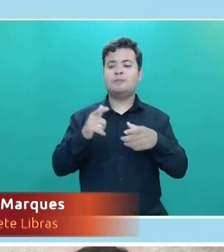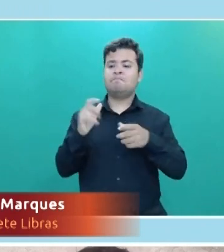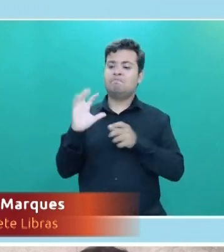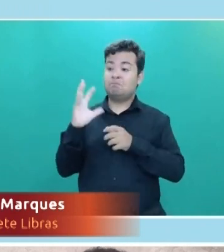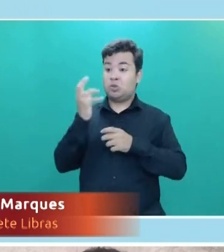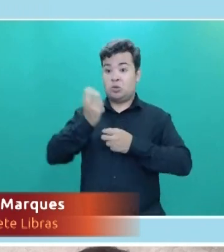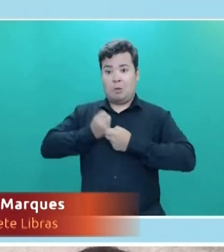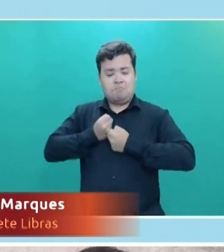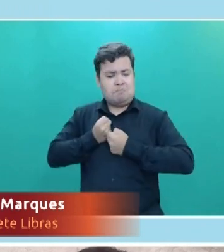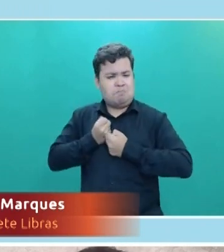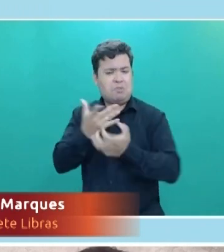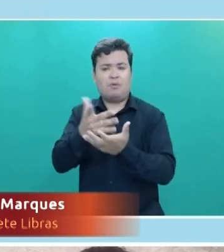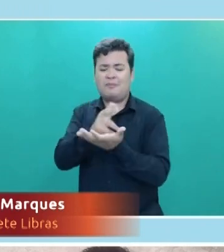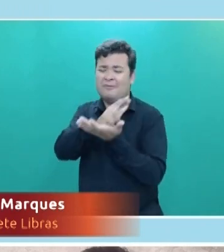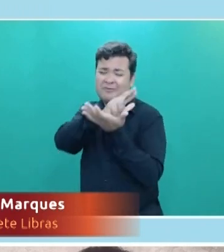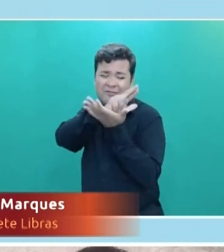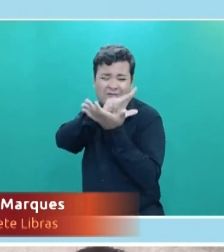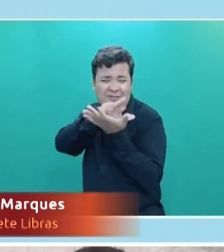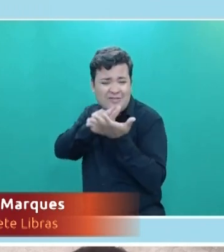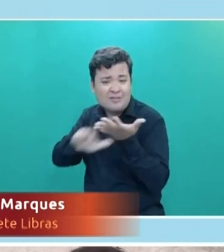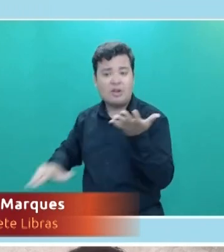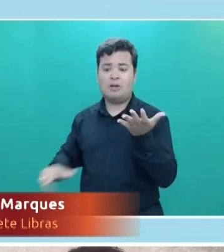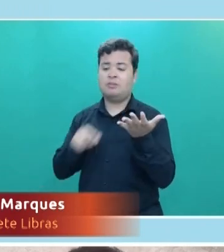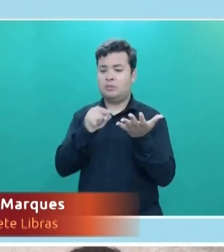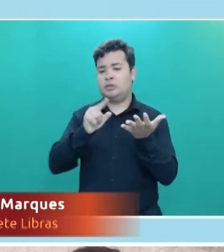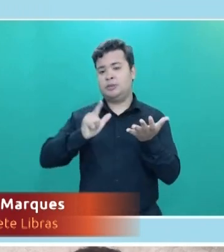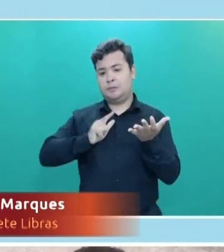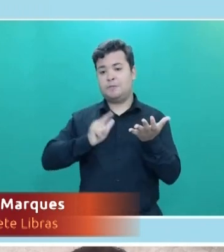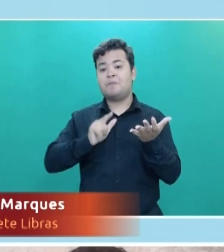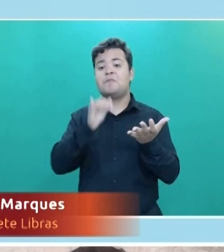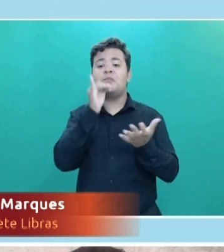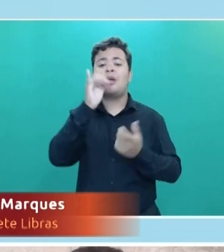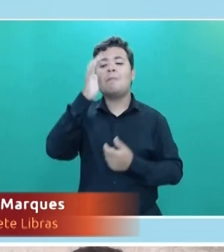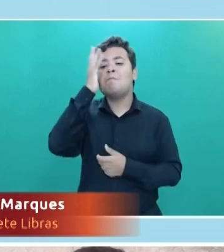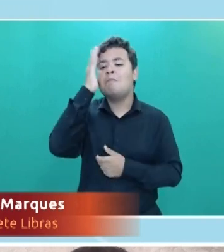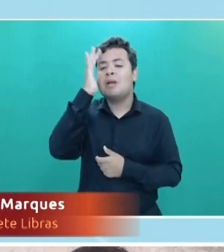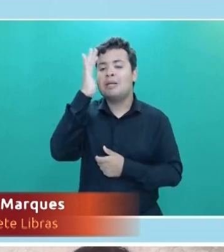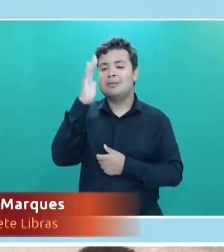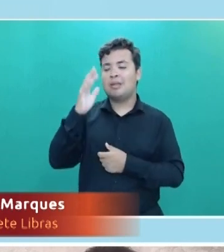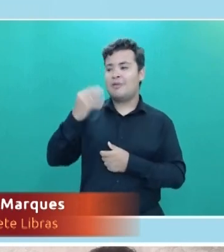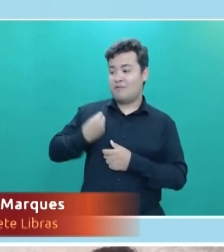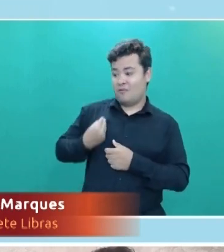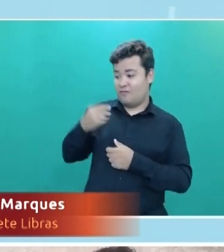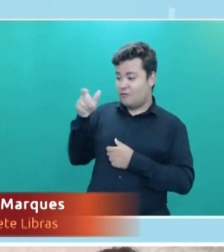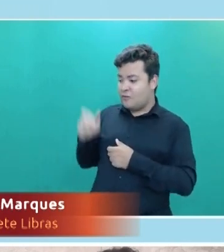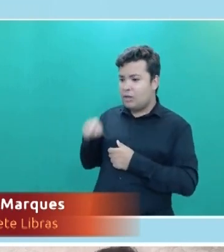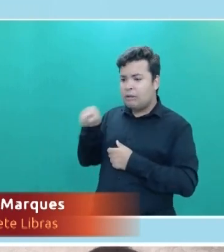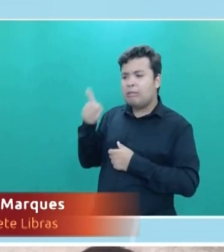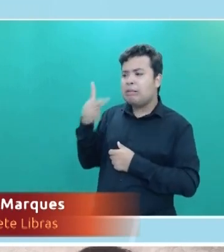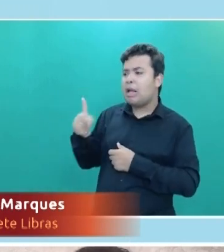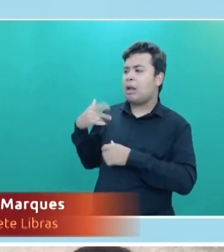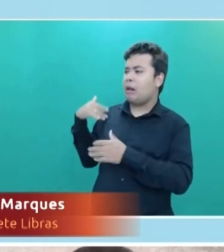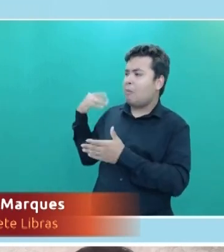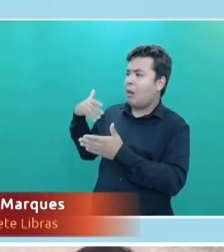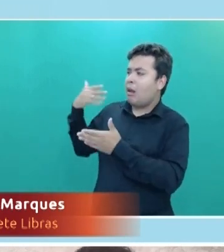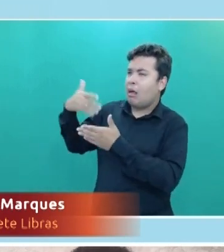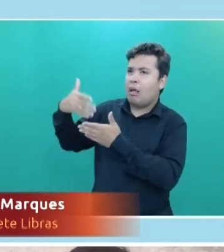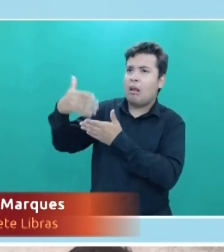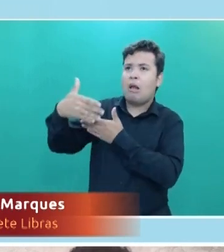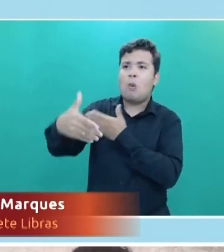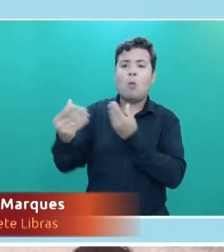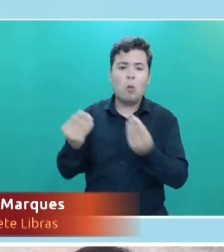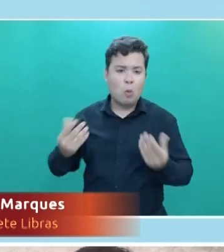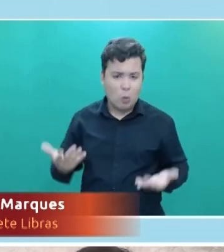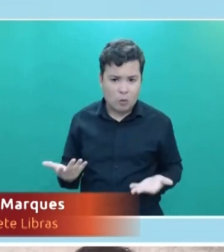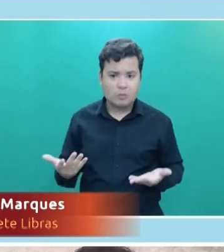de masculinidade, né? Isso, se a gente pensar em diferentes trajetórias de vida, se a gente pensar em diferentes marcadores, do que a gente